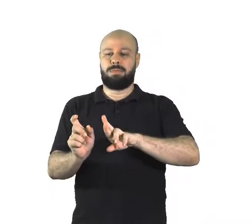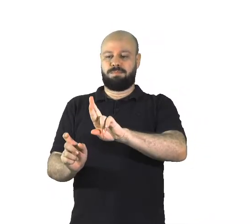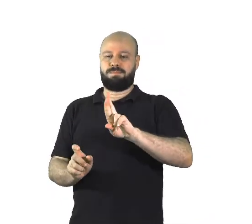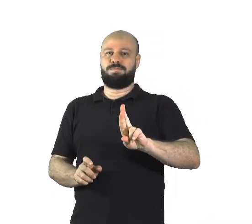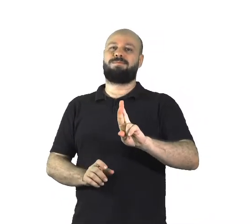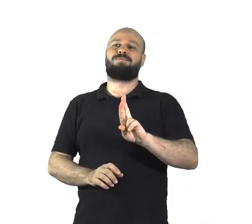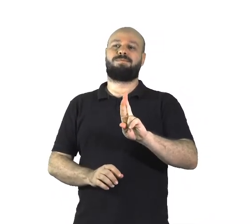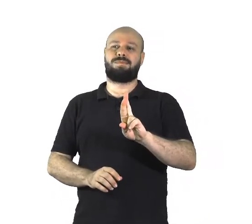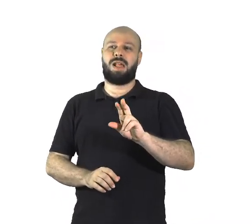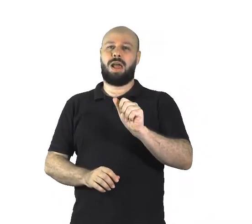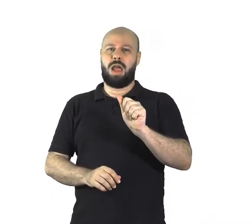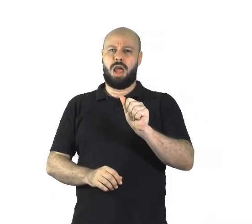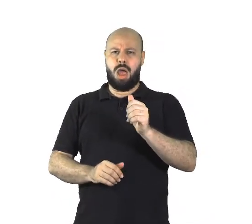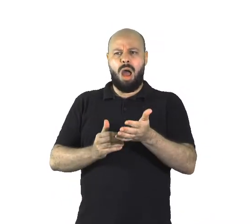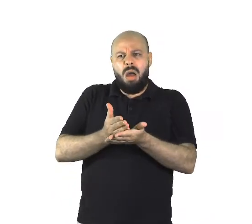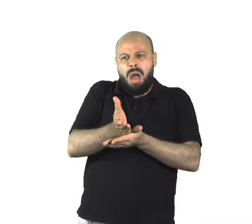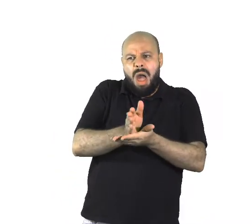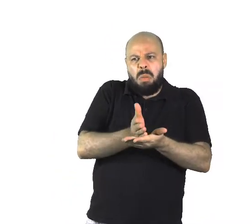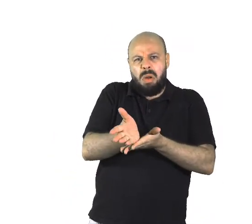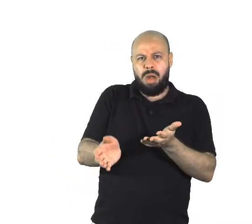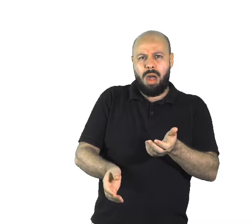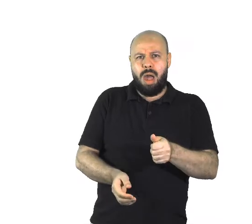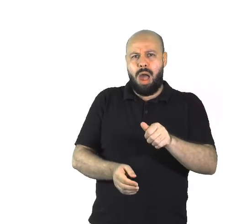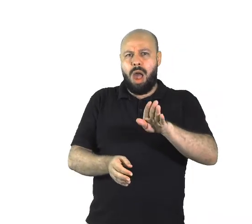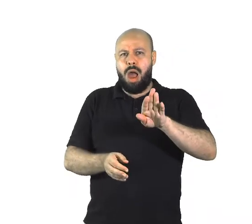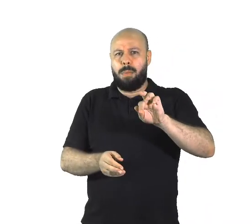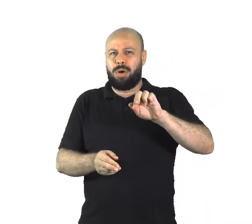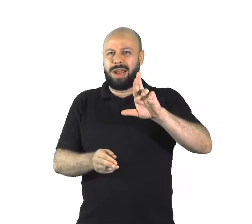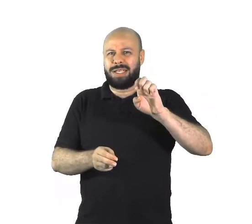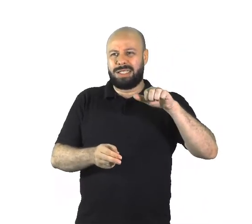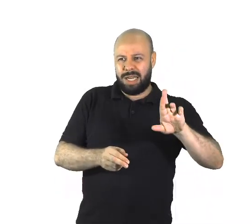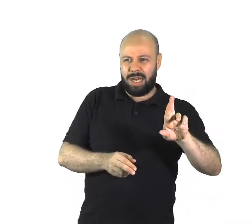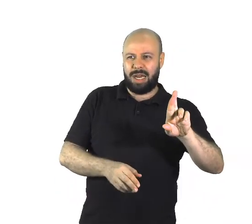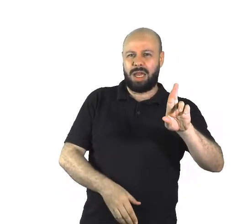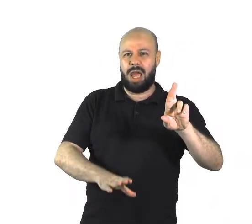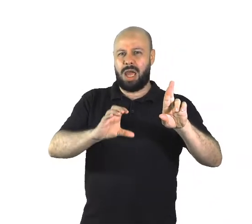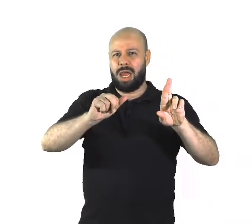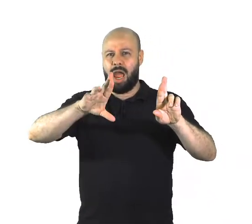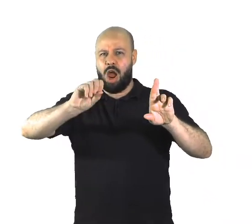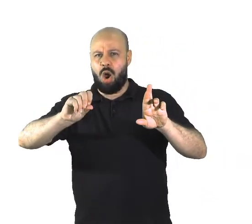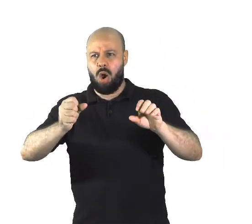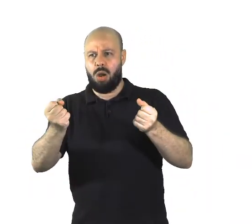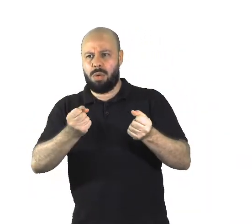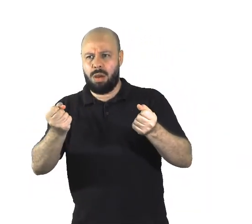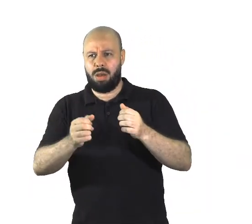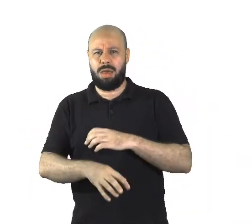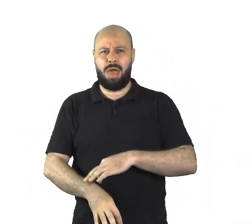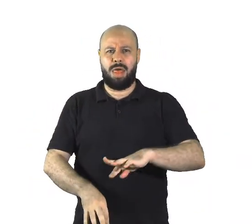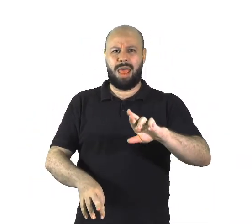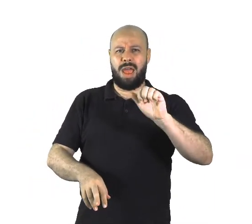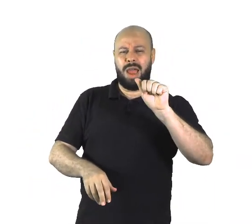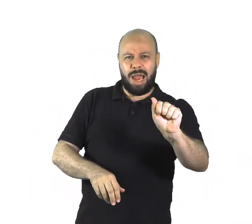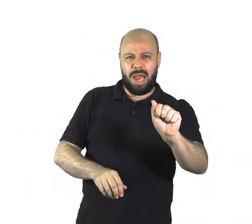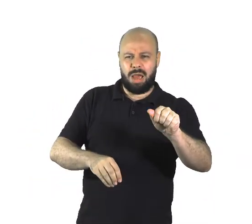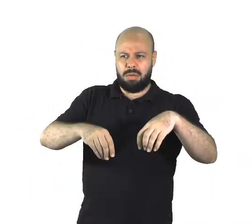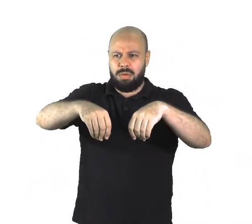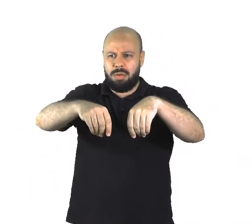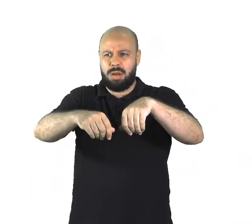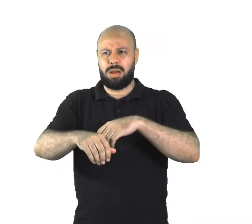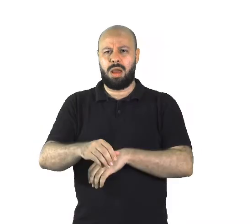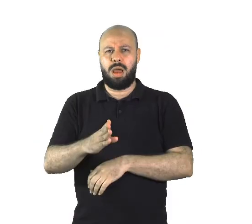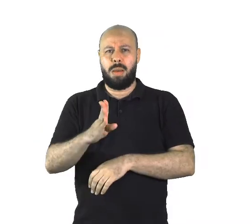Aborrecer, carro, rato. Viu que tem o mesmo som? Terra, rato. E ainda tem outro. E quando